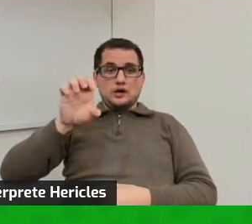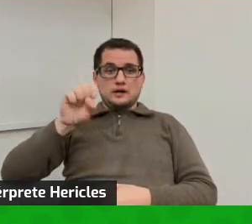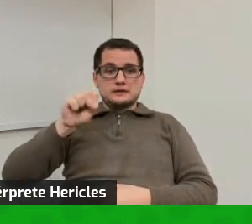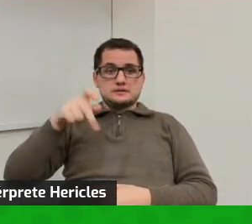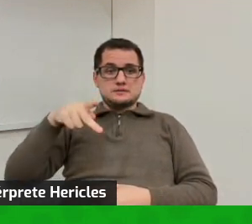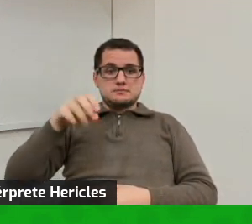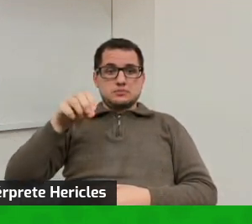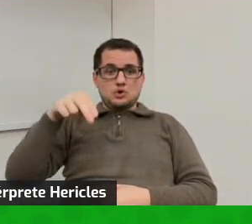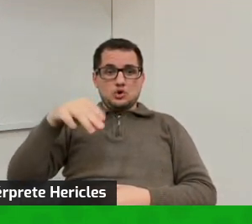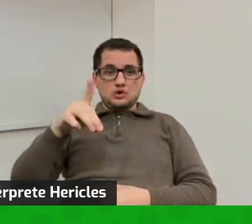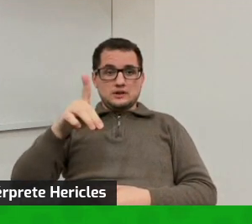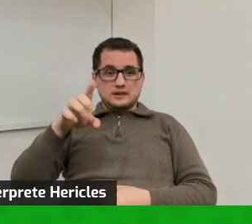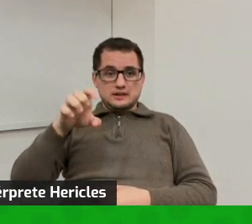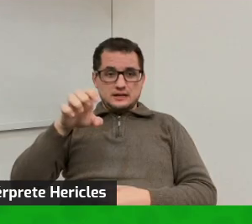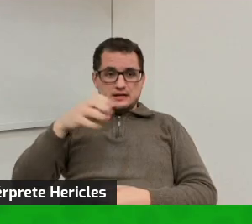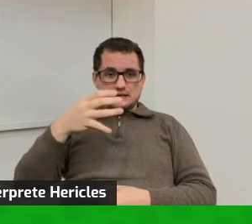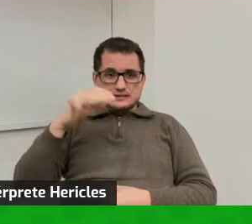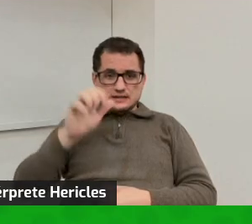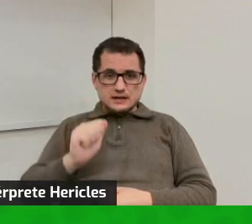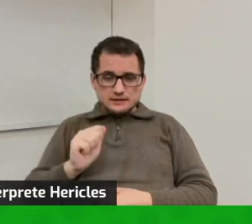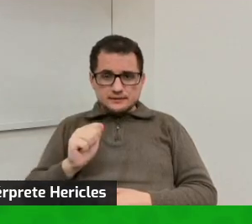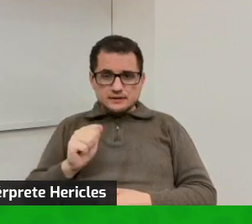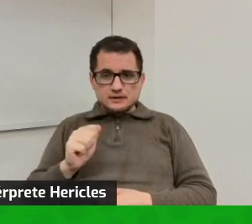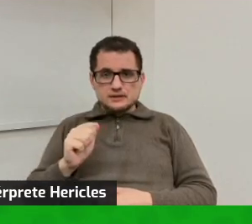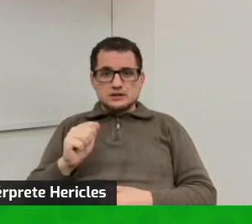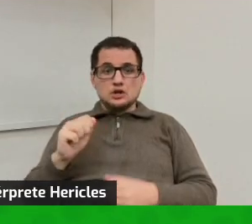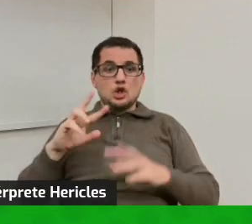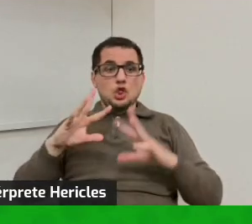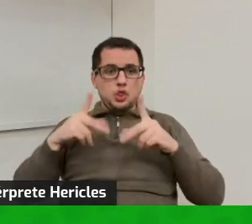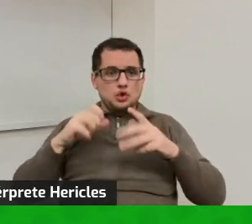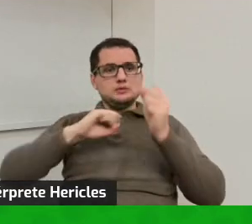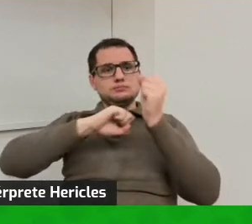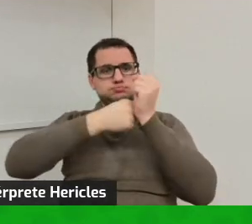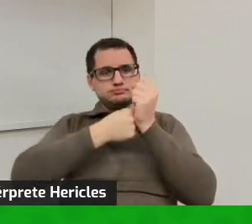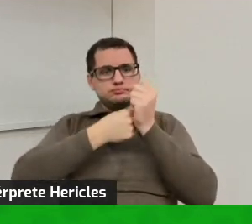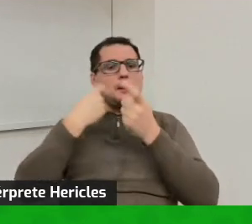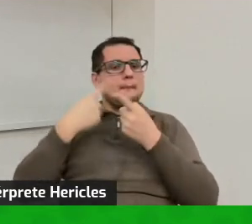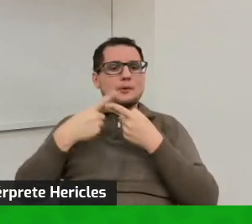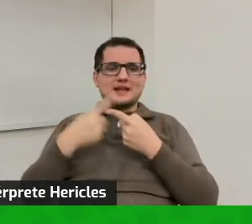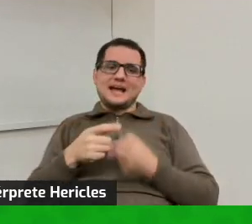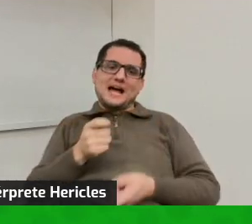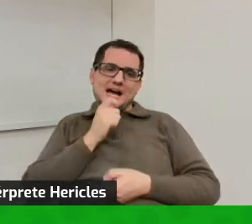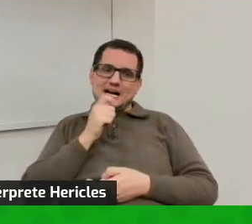Pode ver que está tudo bloqueado aqui, porque eu não tenho ainda